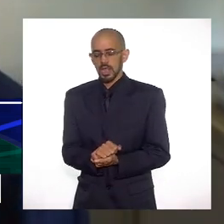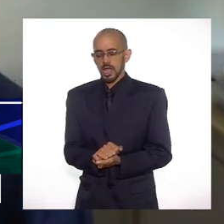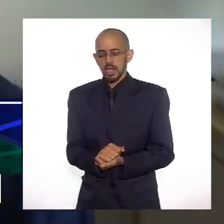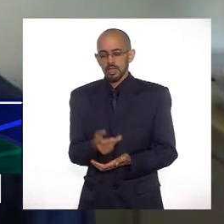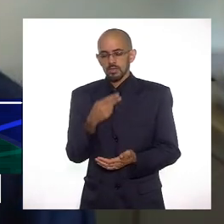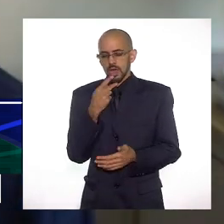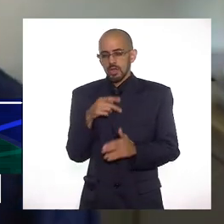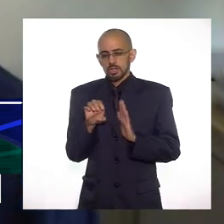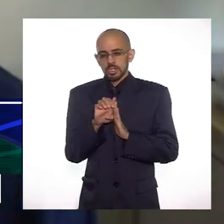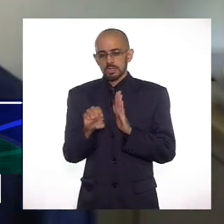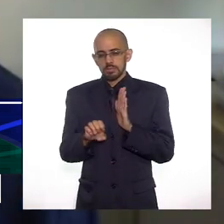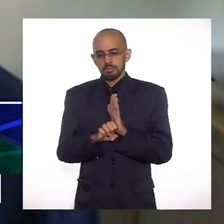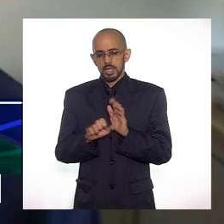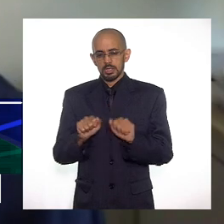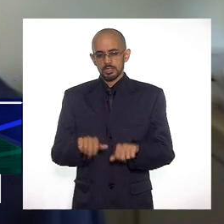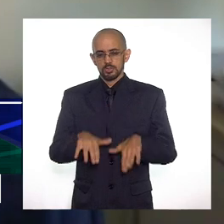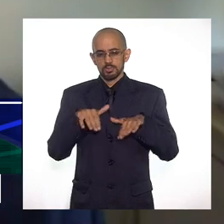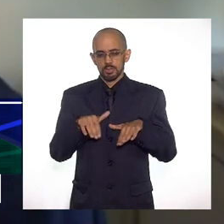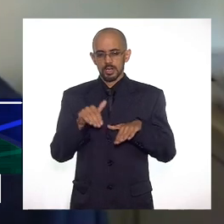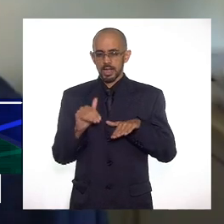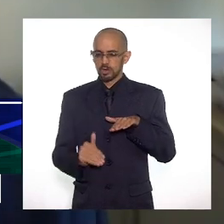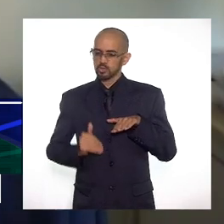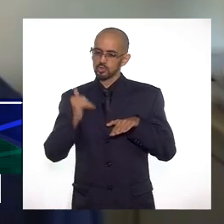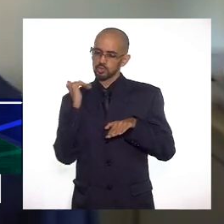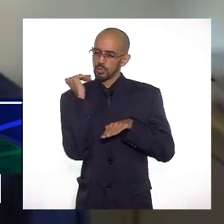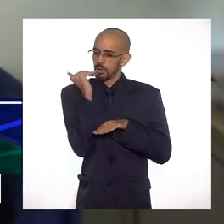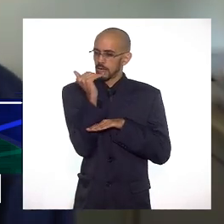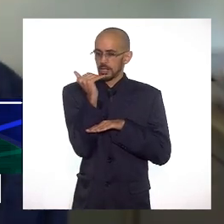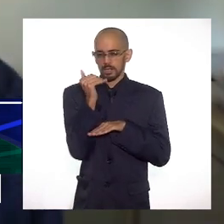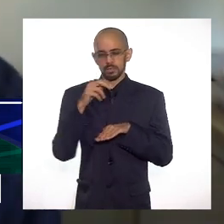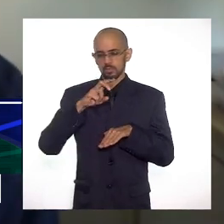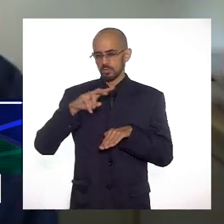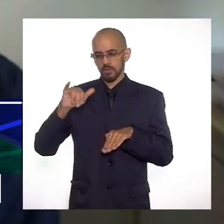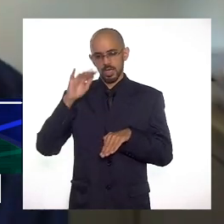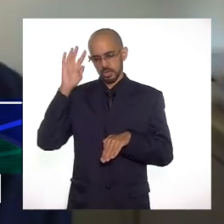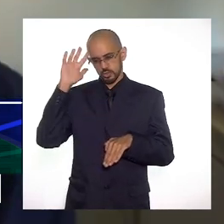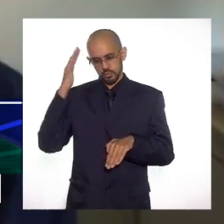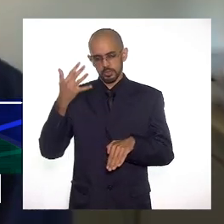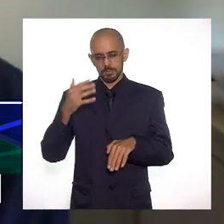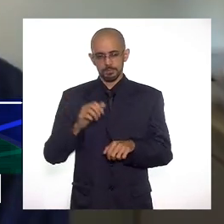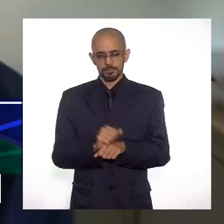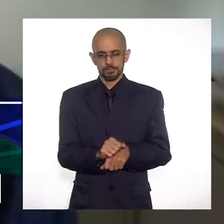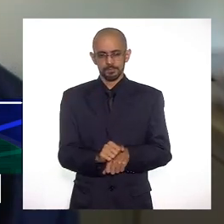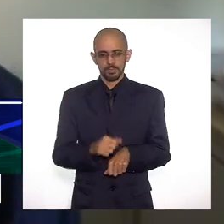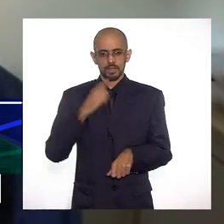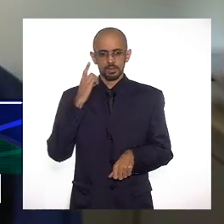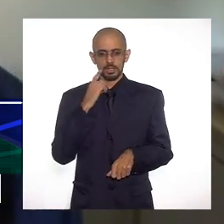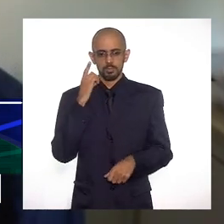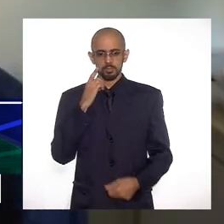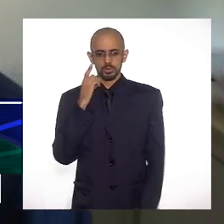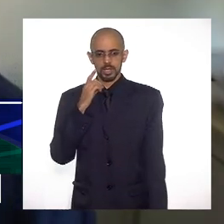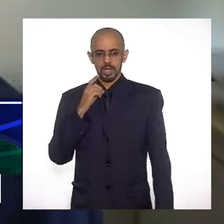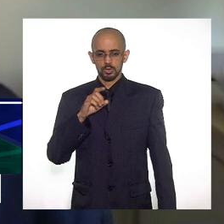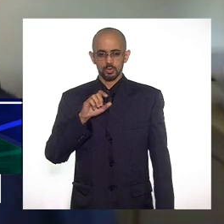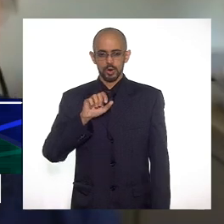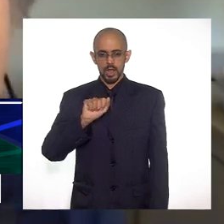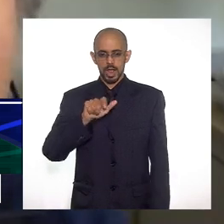o plenário soberano decidiria. O deputado